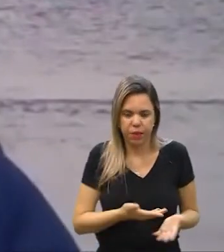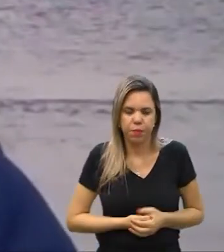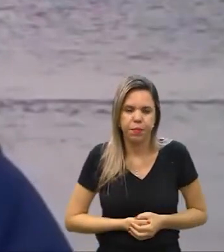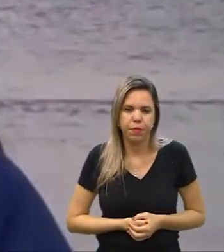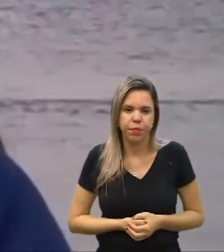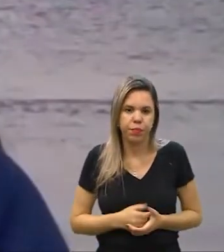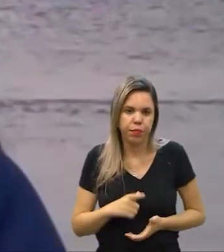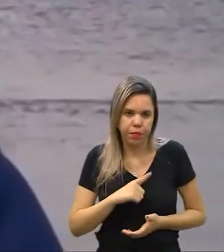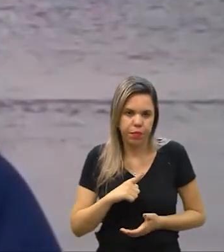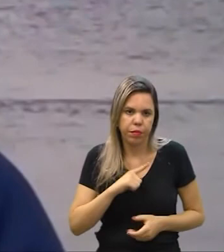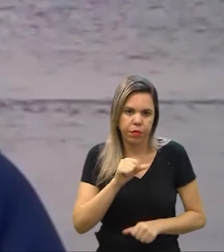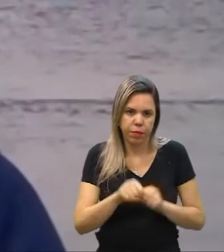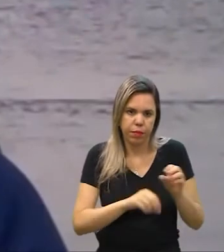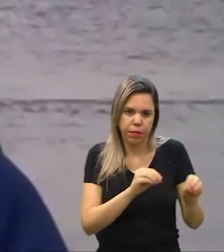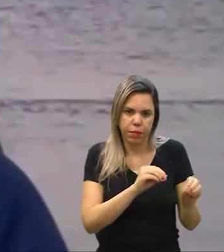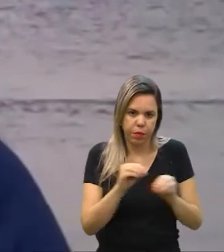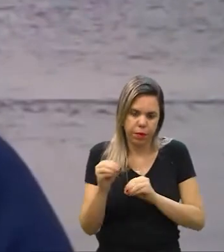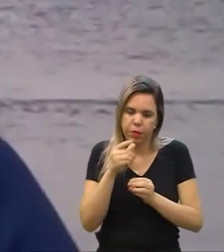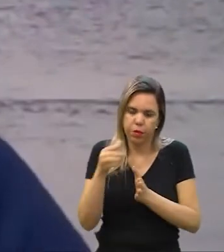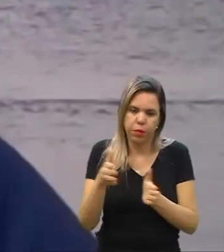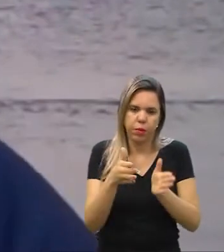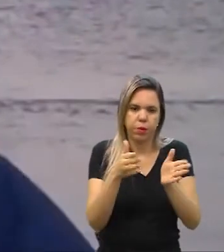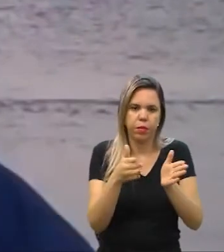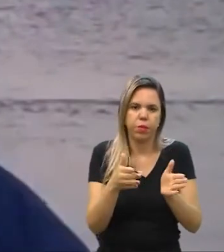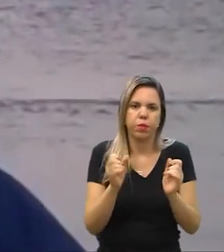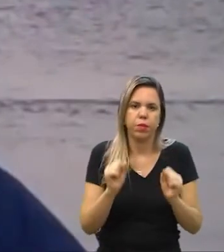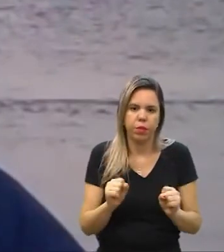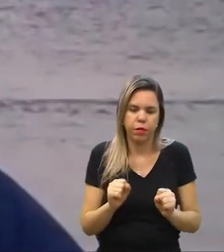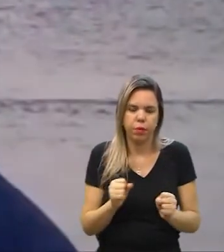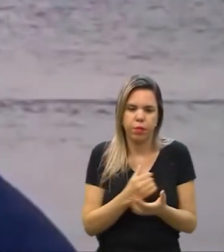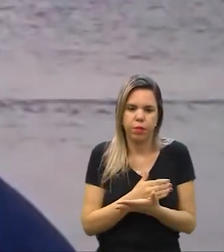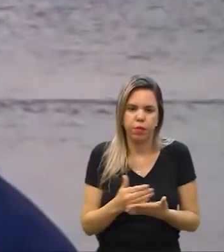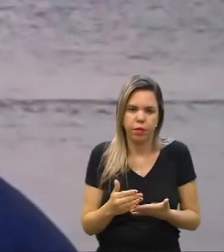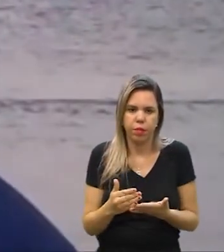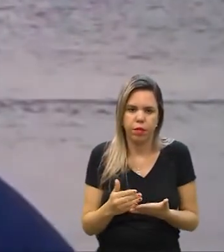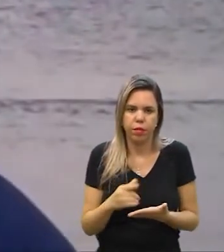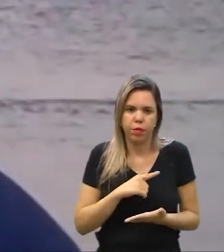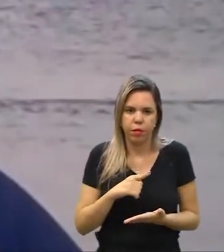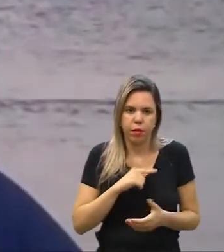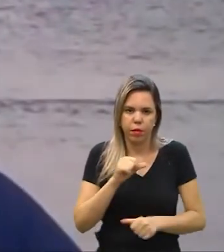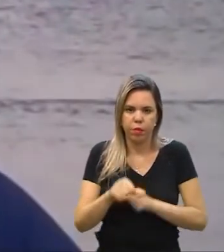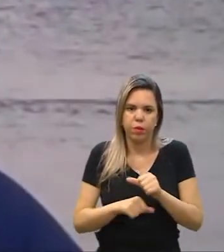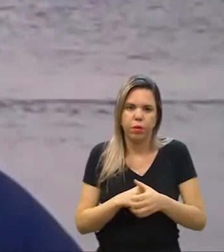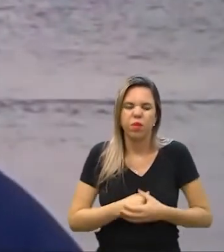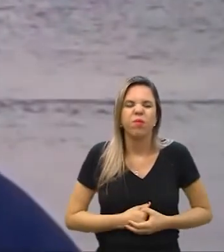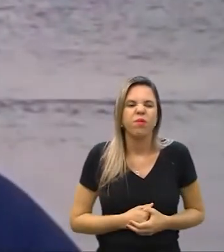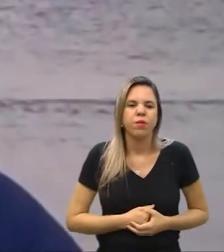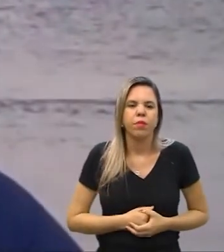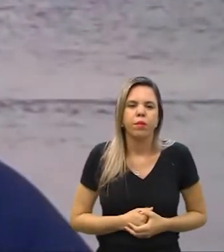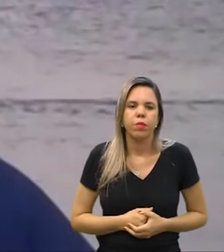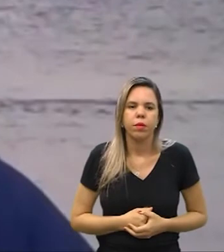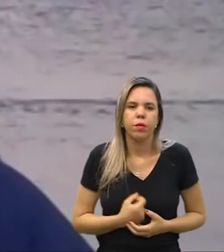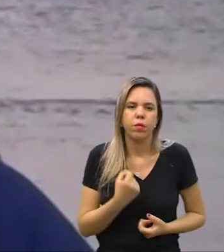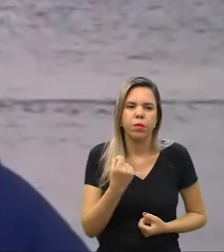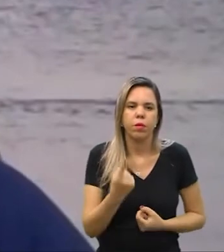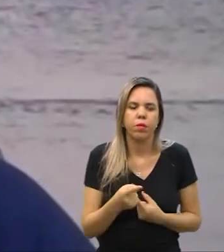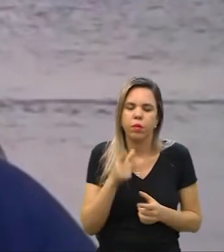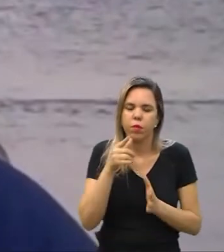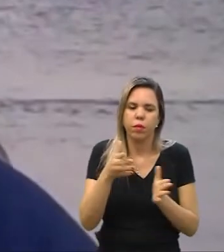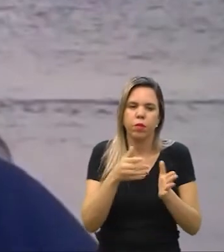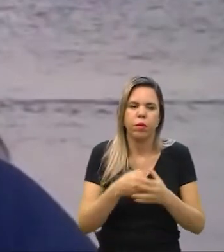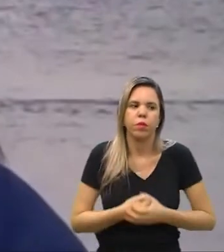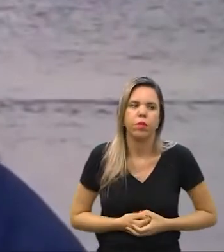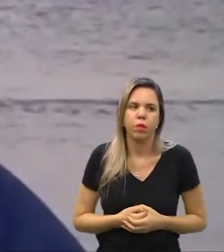de ter mudança nas correntes, que está começando a ter essa mudança, né, em algumas